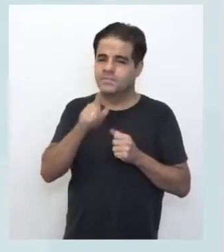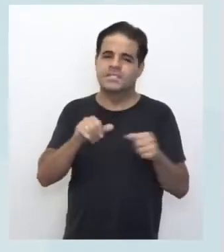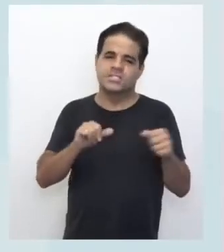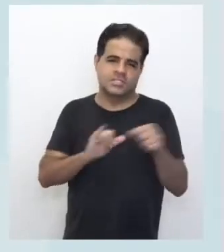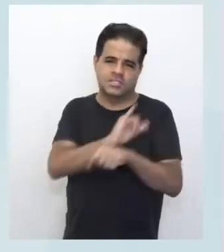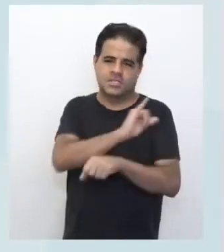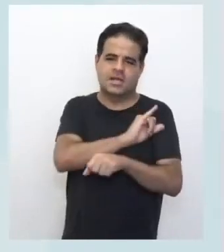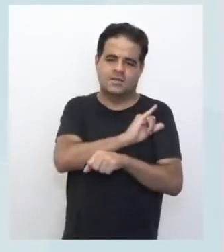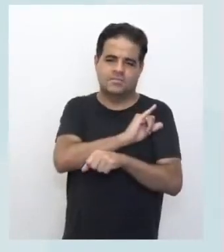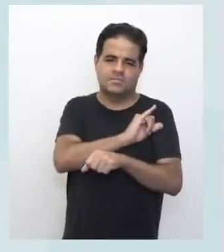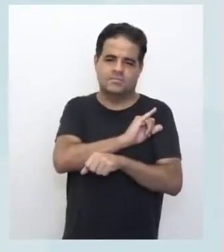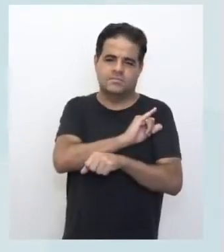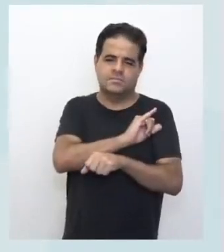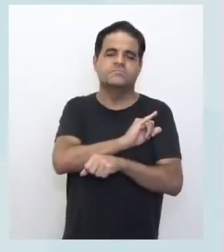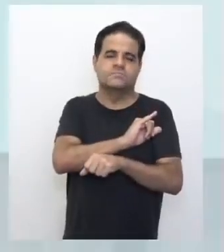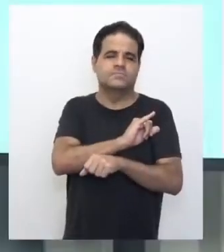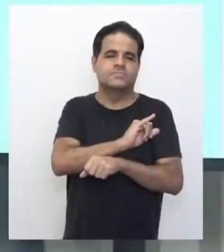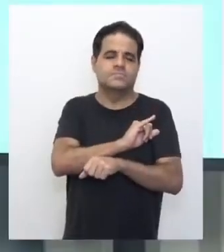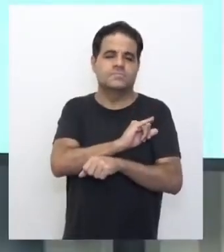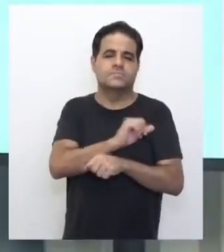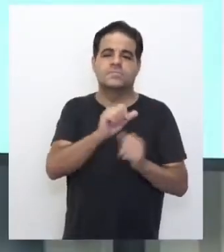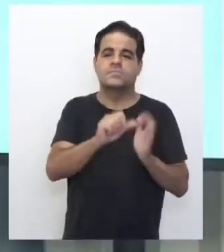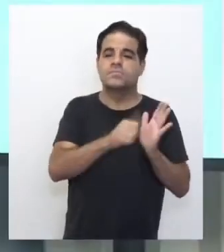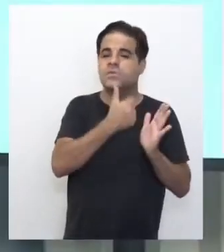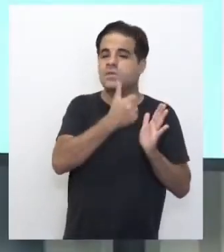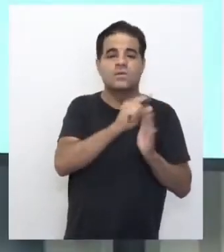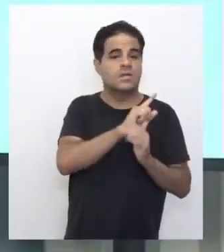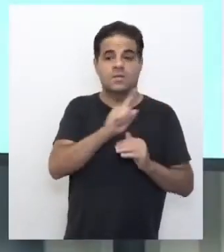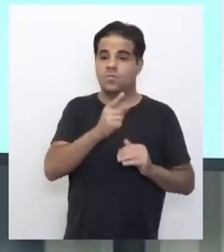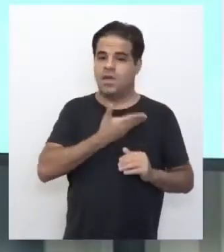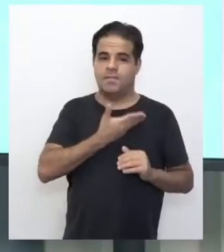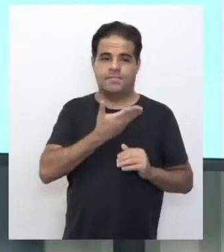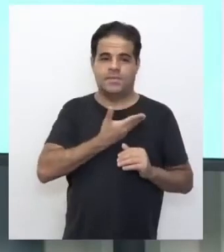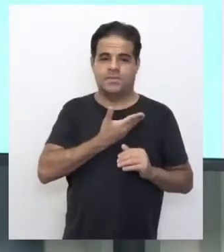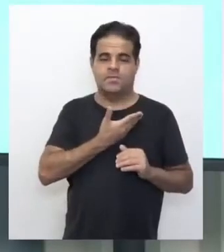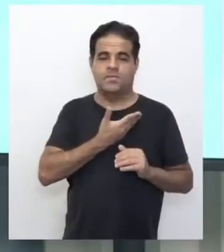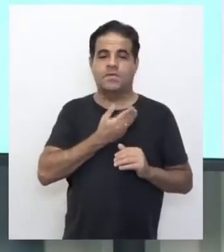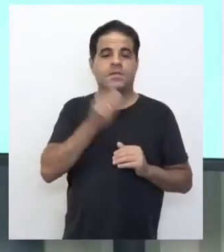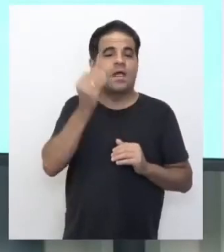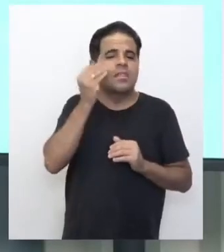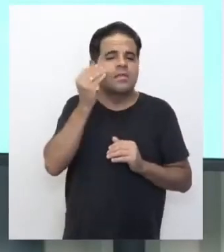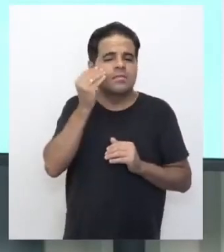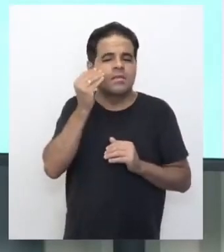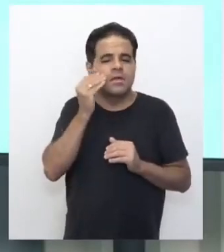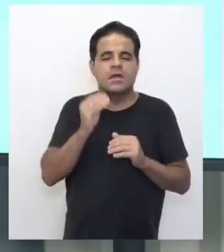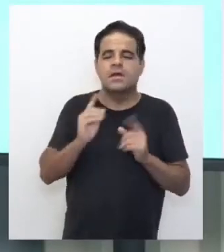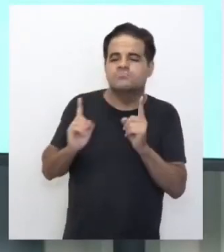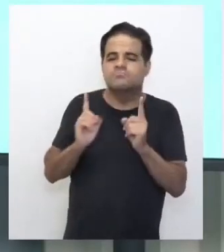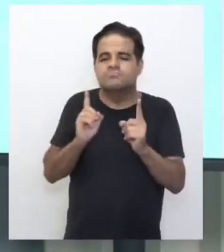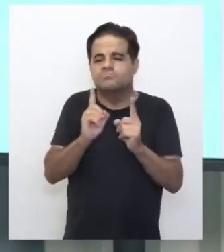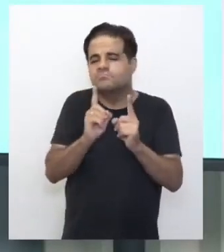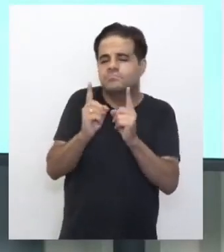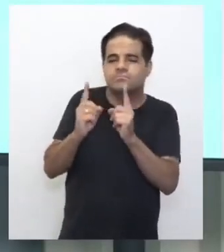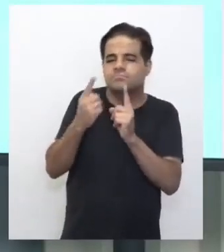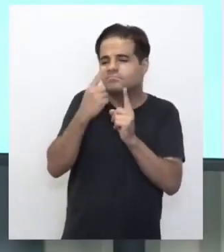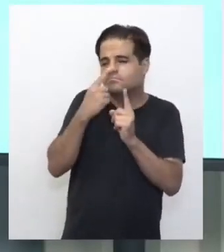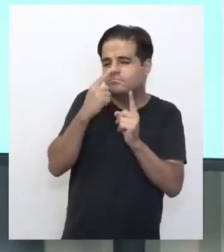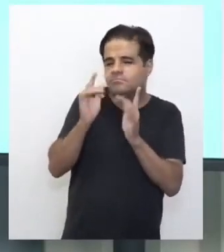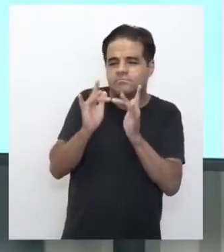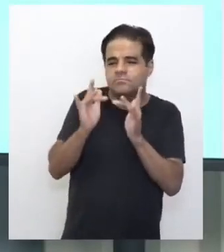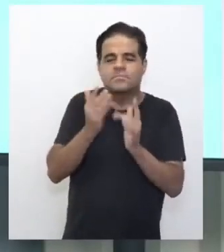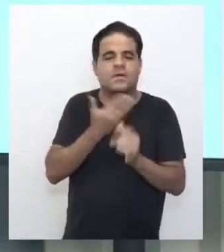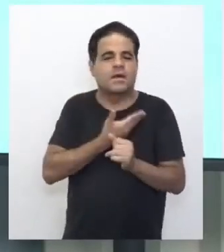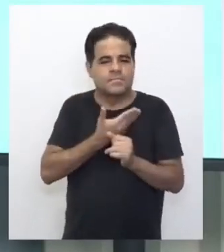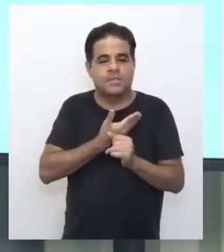traiu. Né? Então, percebe, ó, no primeiro ele nem amigo ele está se fazendo de amigo, você talvez nem conheça, ele está se fazendo de amigo e tal. E aí é o